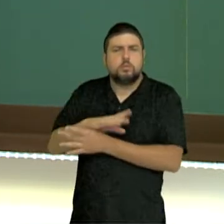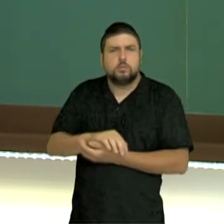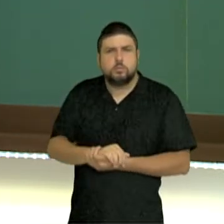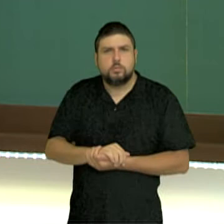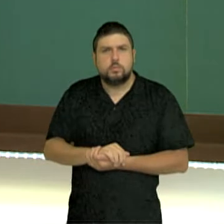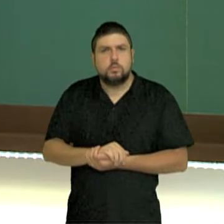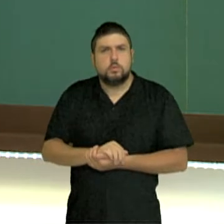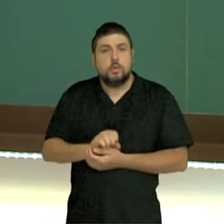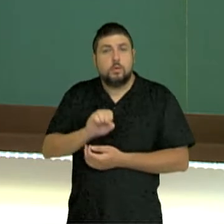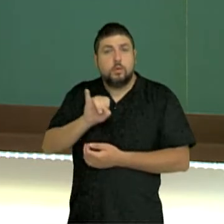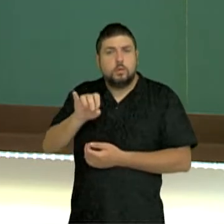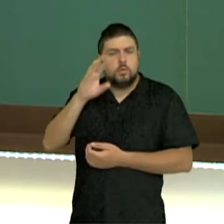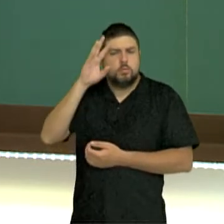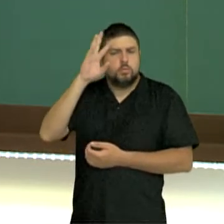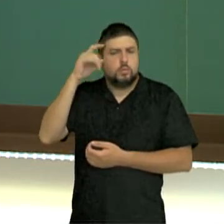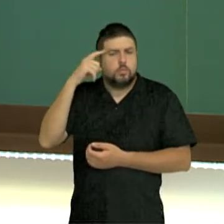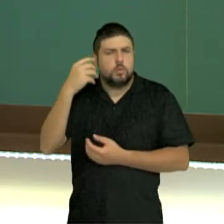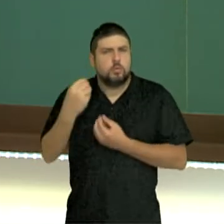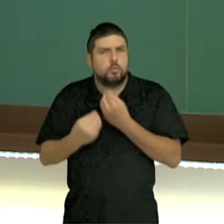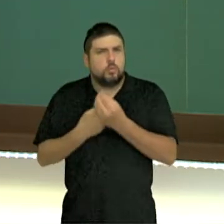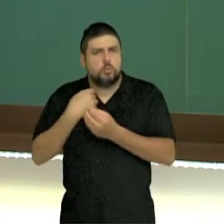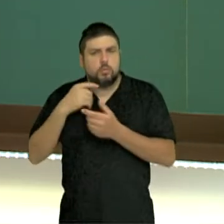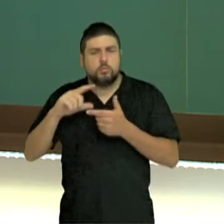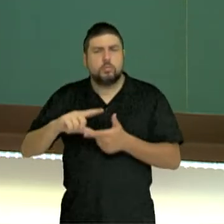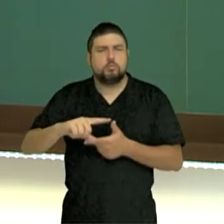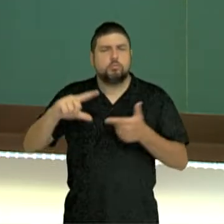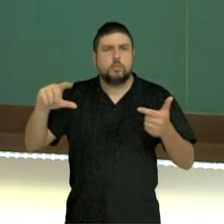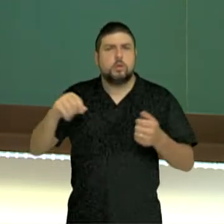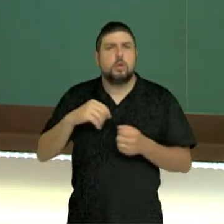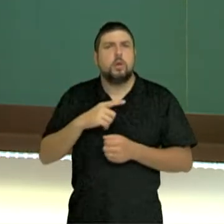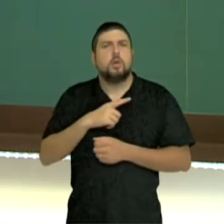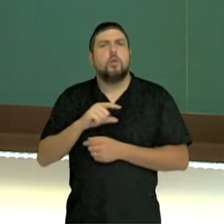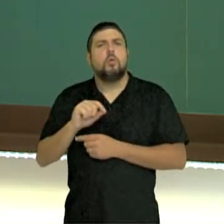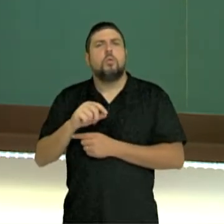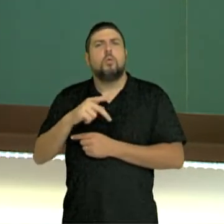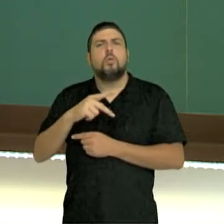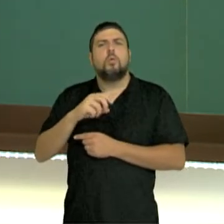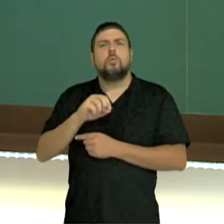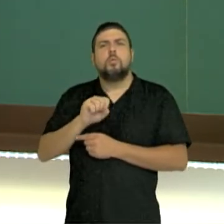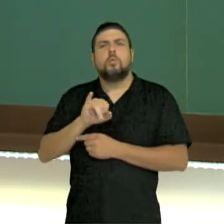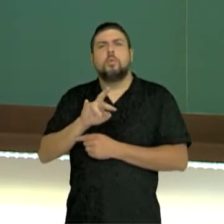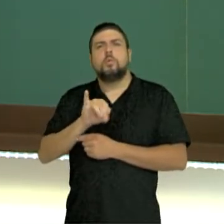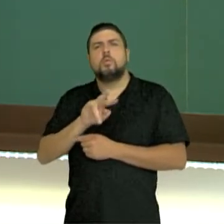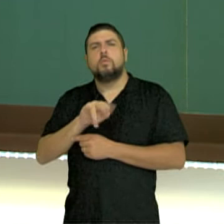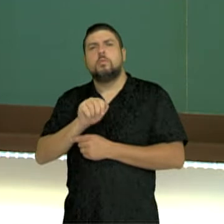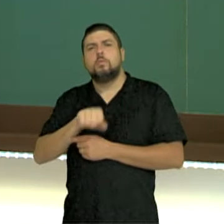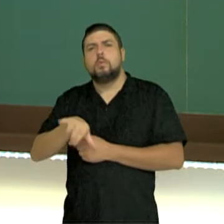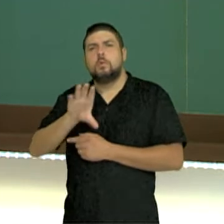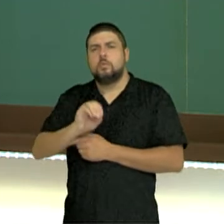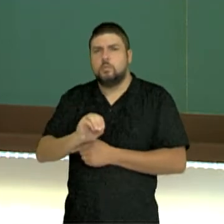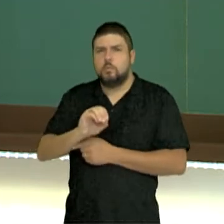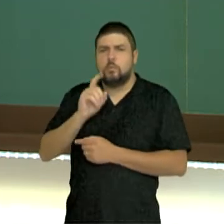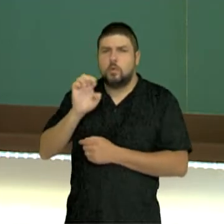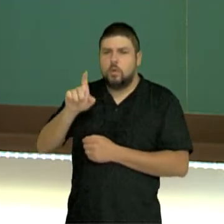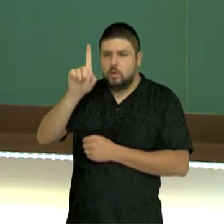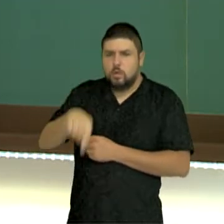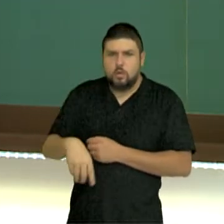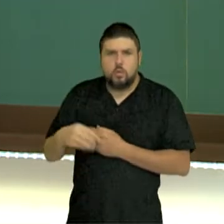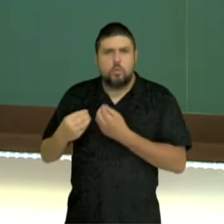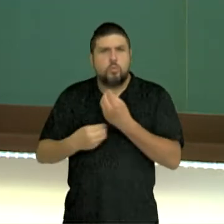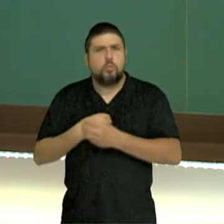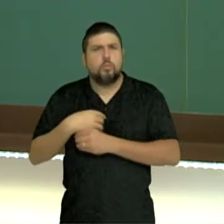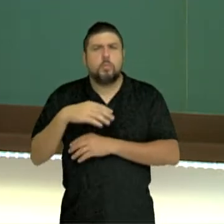mesmo para o contexto moderno, nós vamos encontrar o positivismo, que fala sobre as relações de causa e efeito que acontecem na natureza